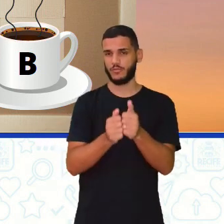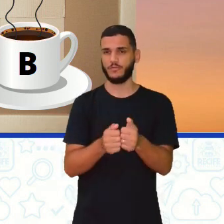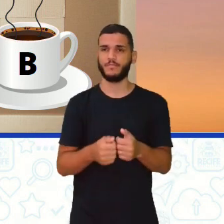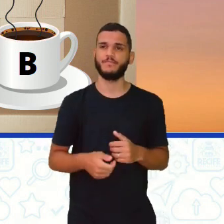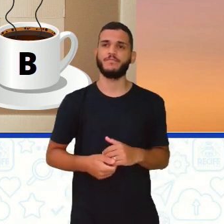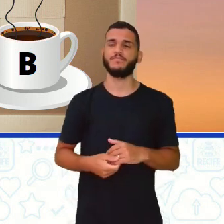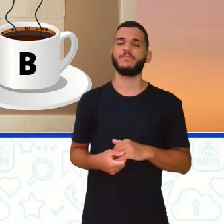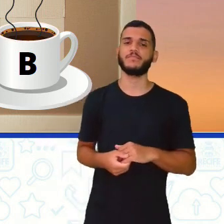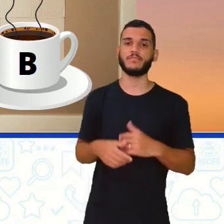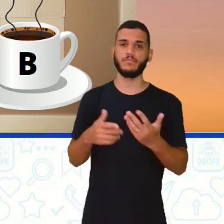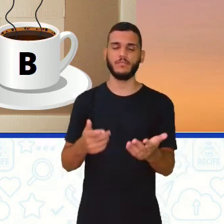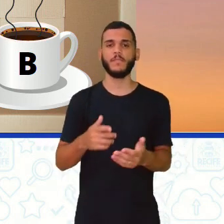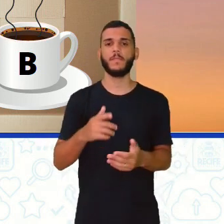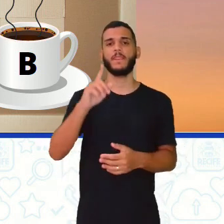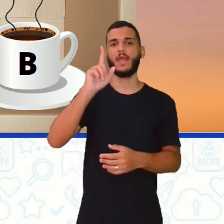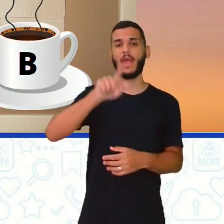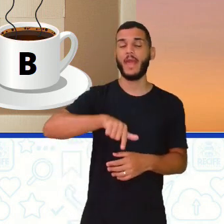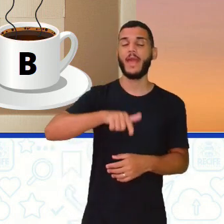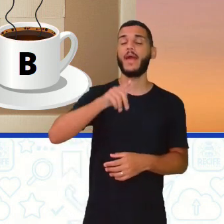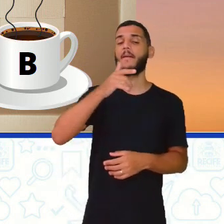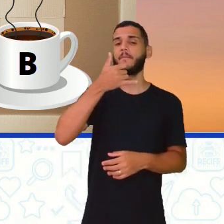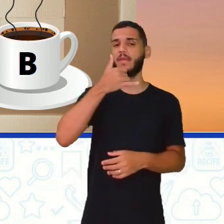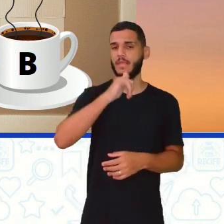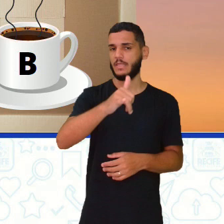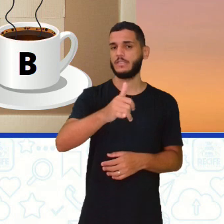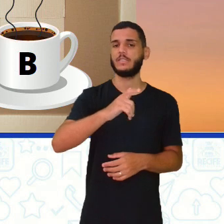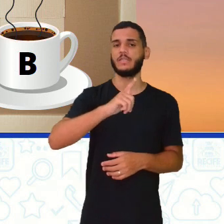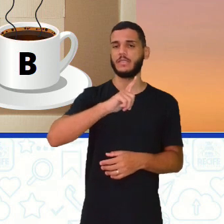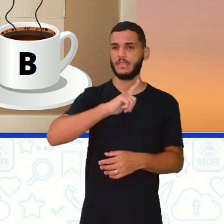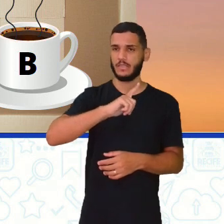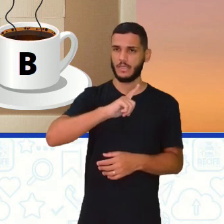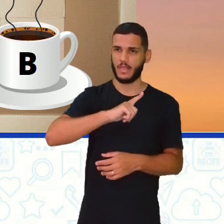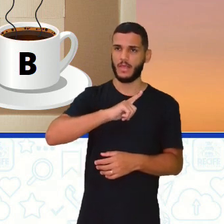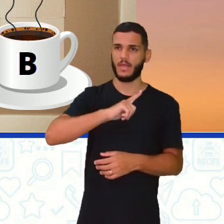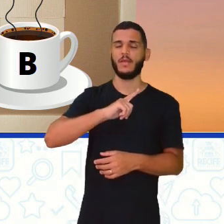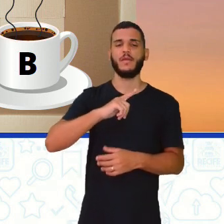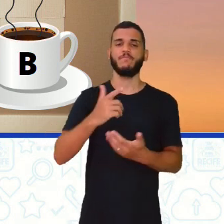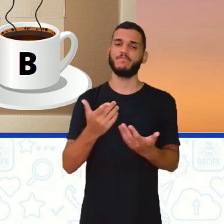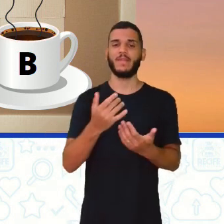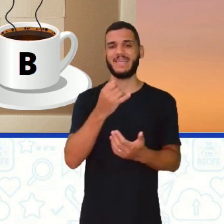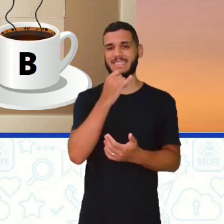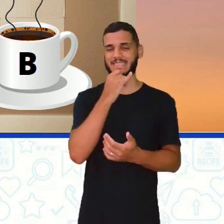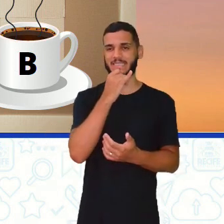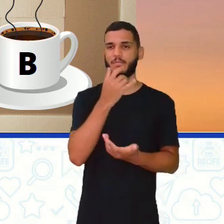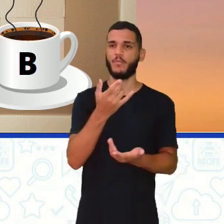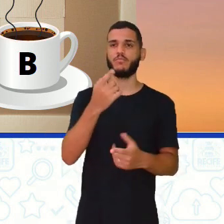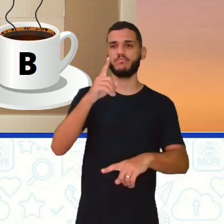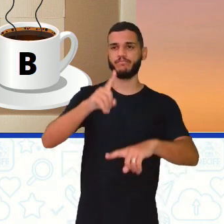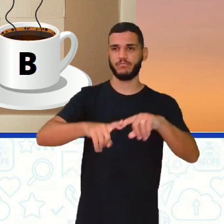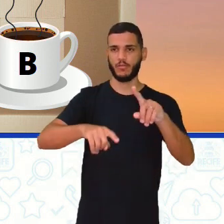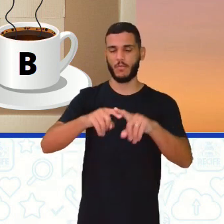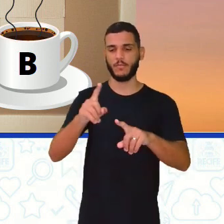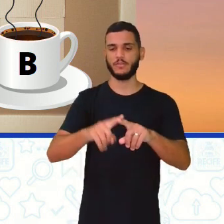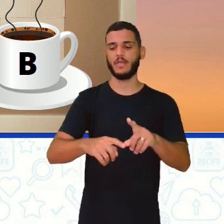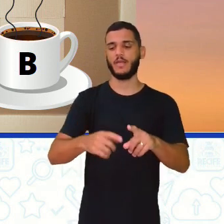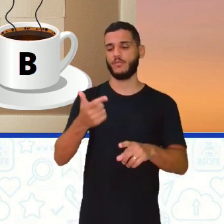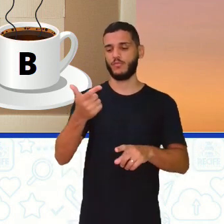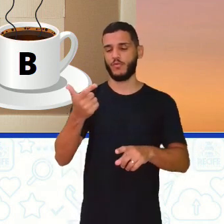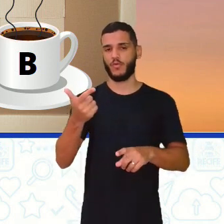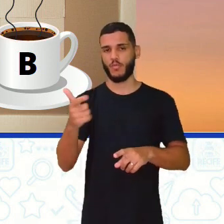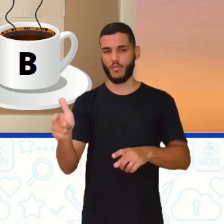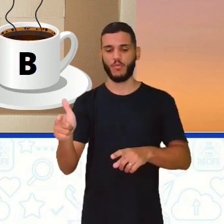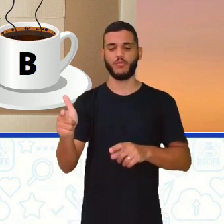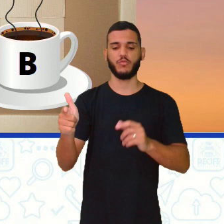Calor é a energia térmica em trânsito de um corpo para outro devido a uma diferença